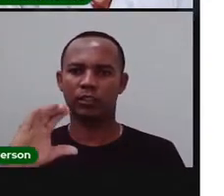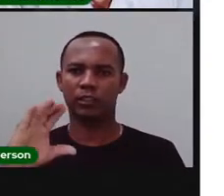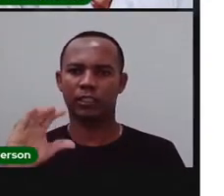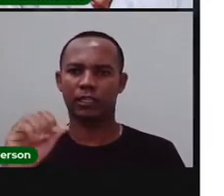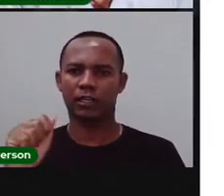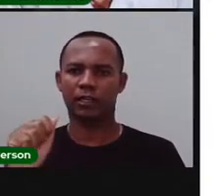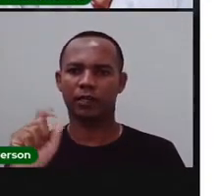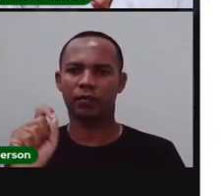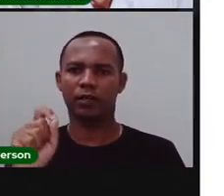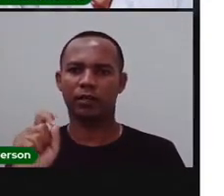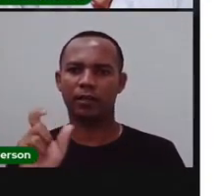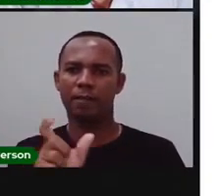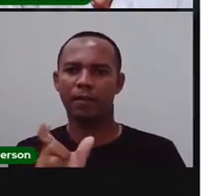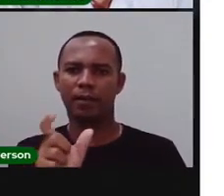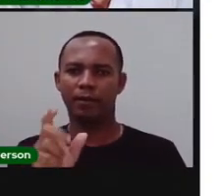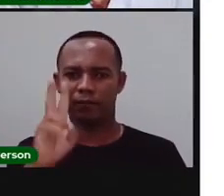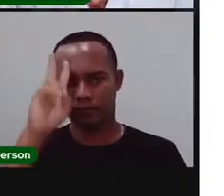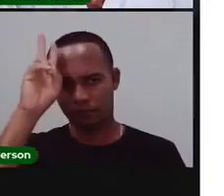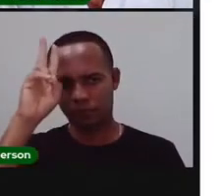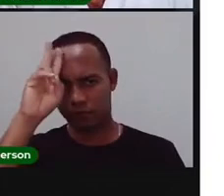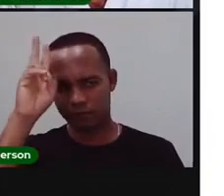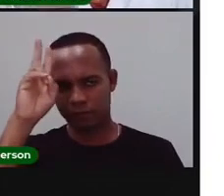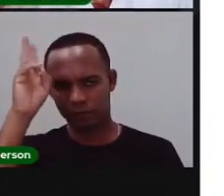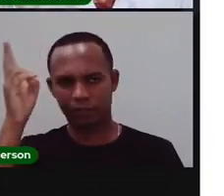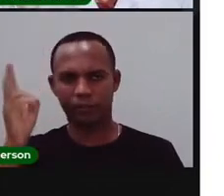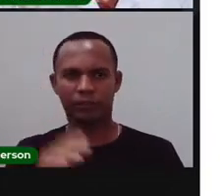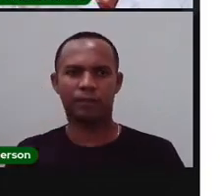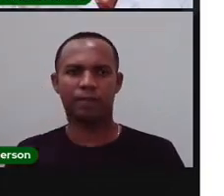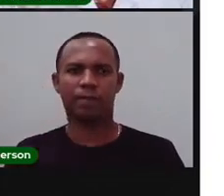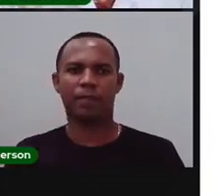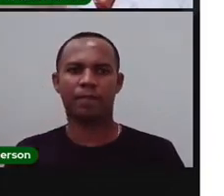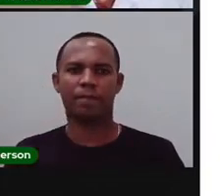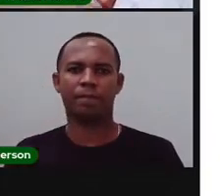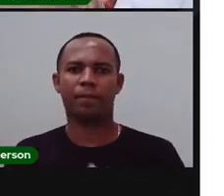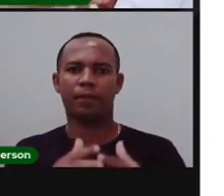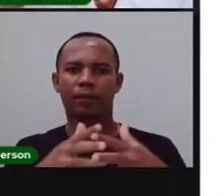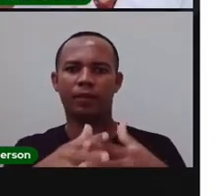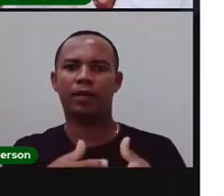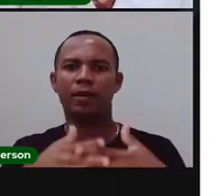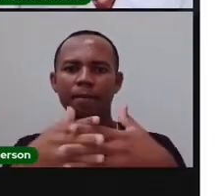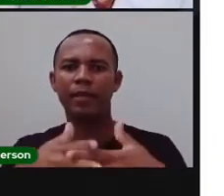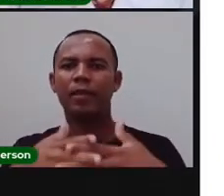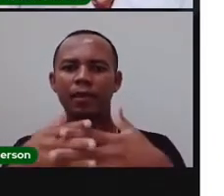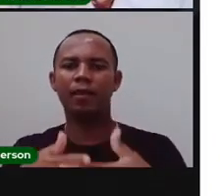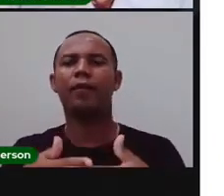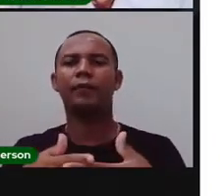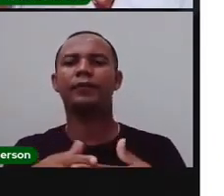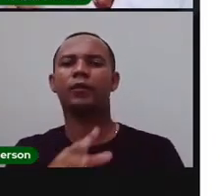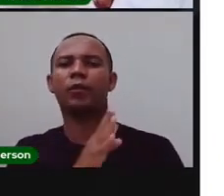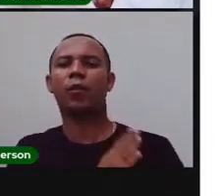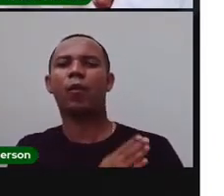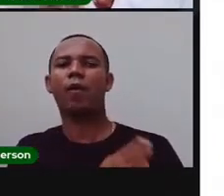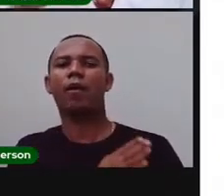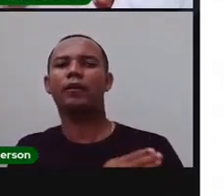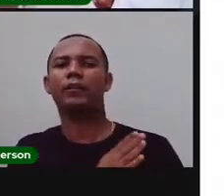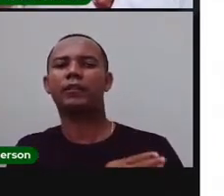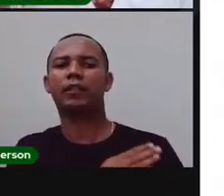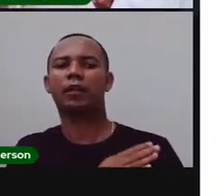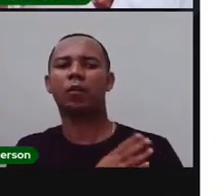mais forte. Então vamos lá. Caminhão, coração,